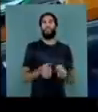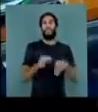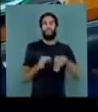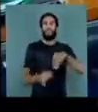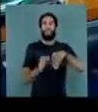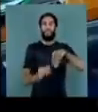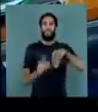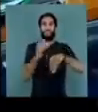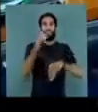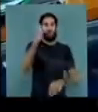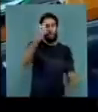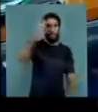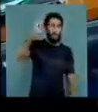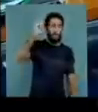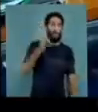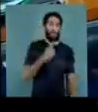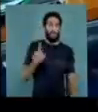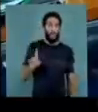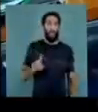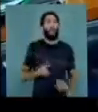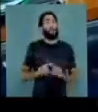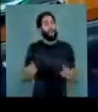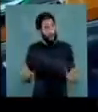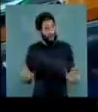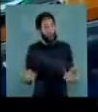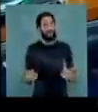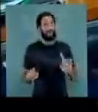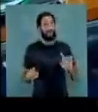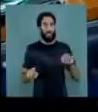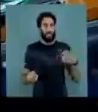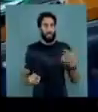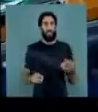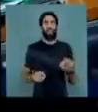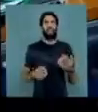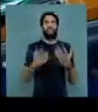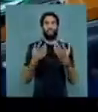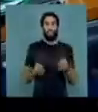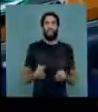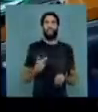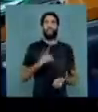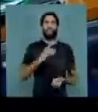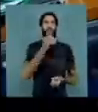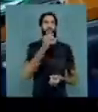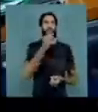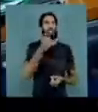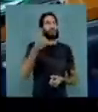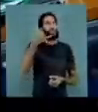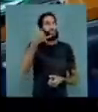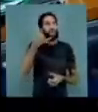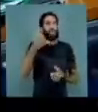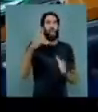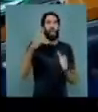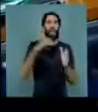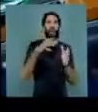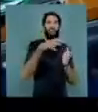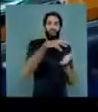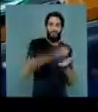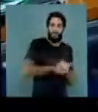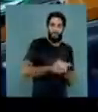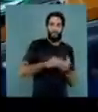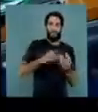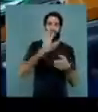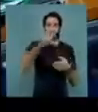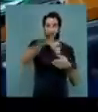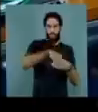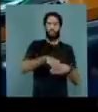Moraes mas Inclusive a prisão foi aceita e nós tivemos apreensão de celulares tanto dentro do congresso nacional